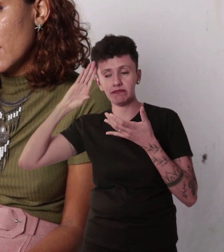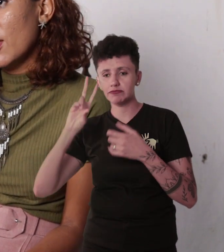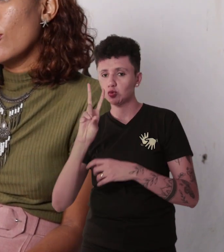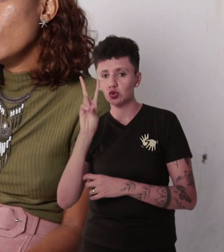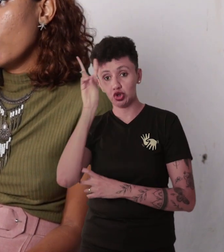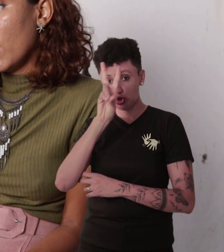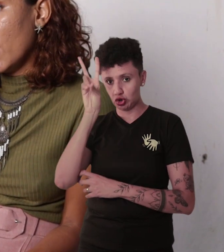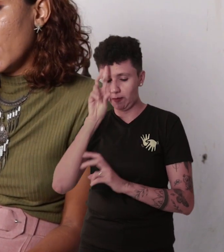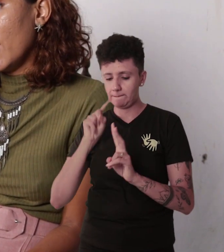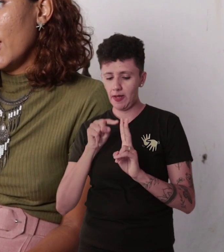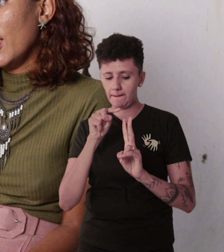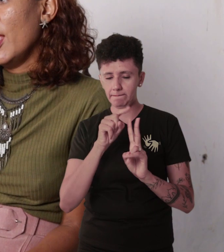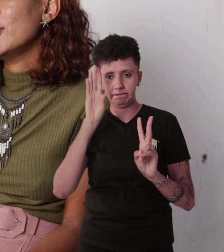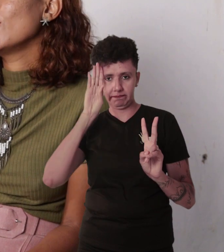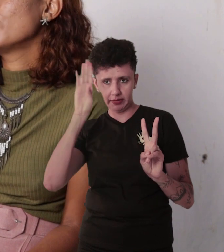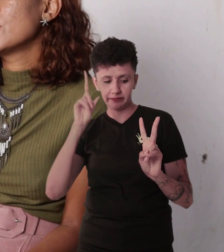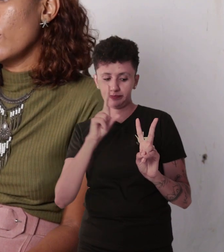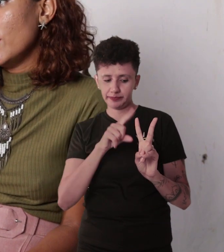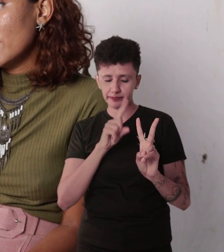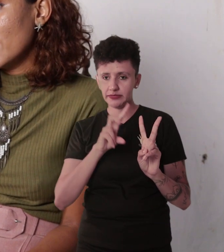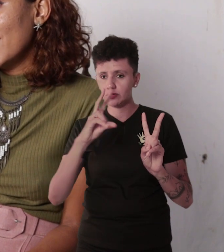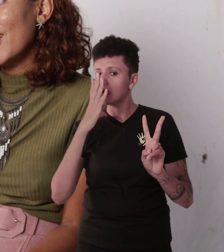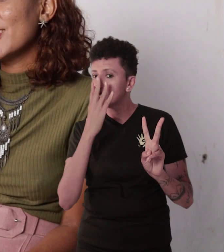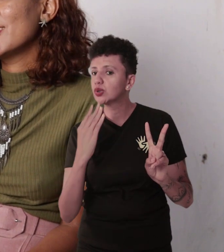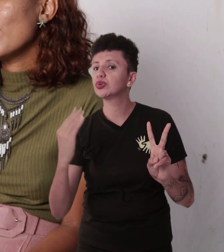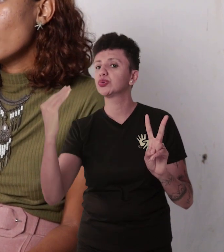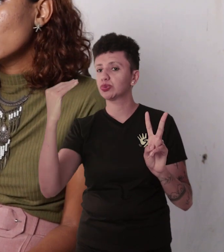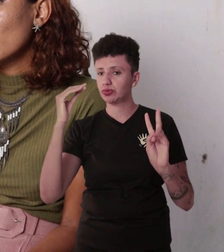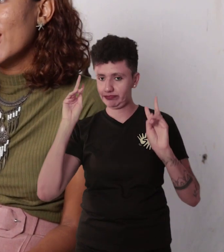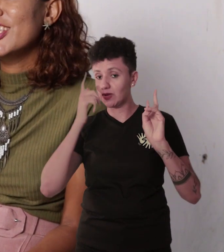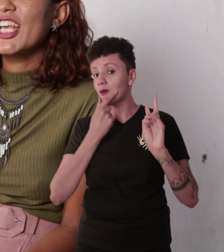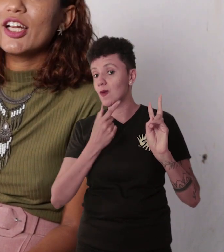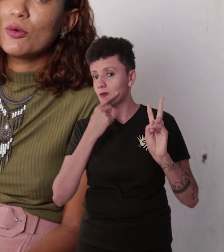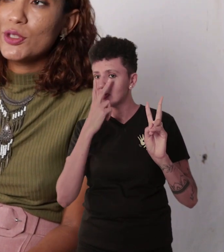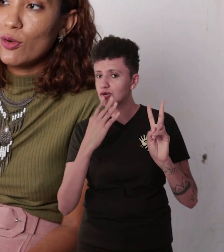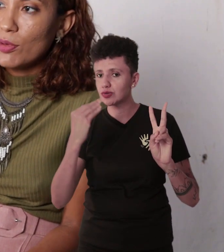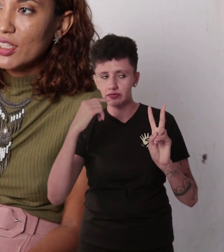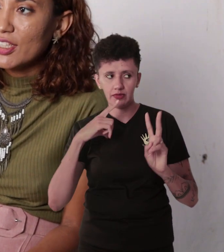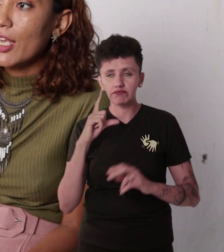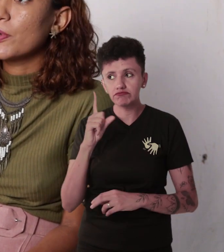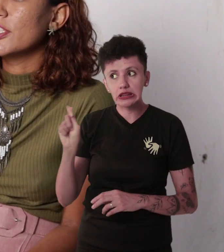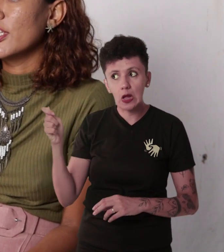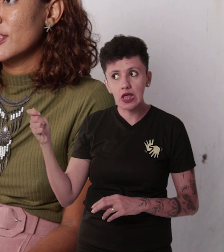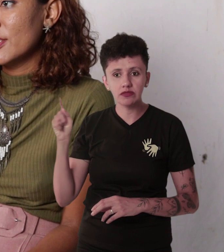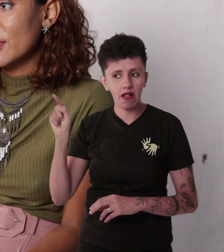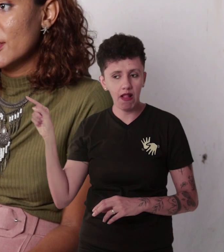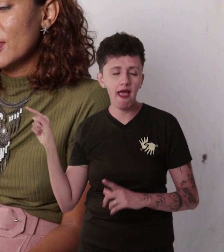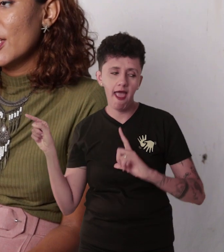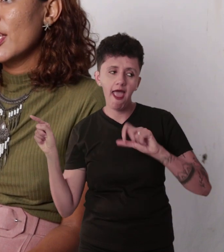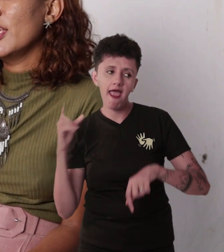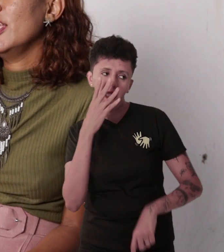principais. Uma é de lobisomens, que eles até apontam quem que era lobisomem na época